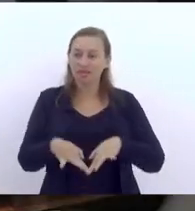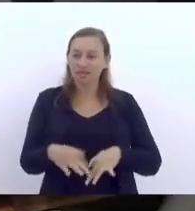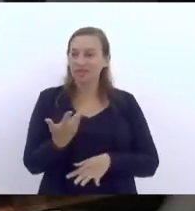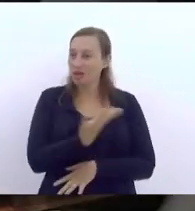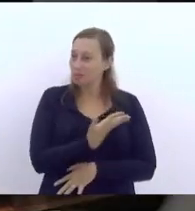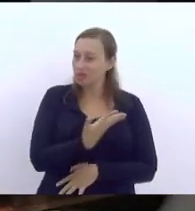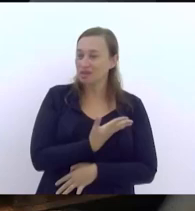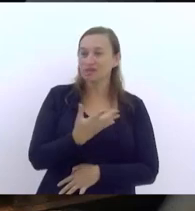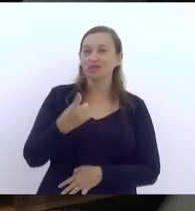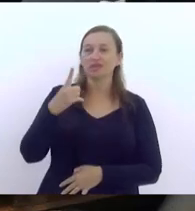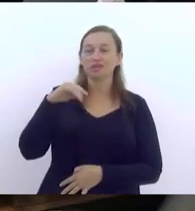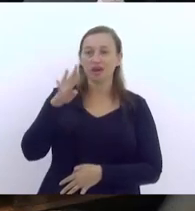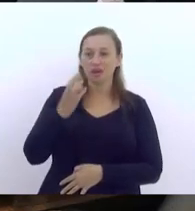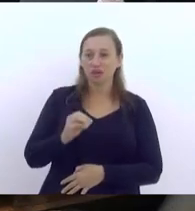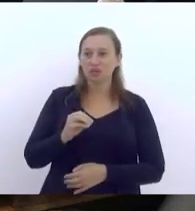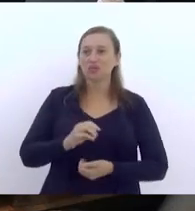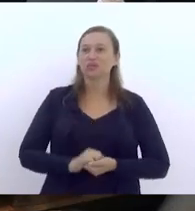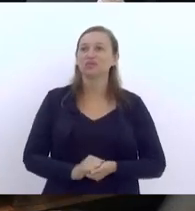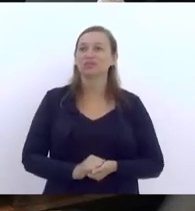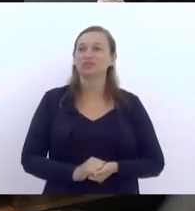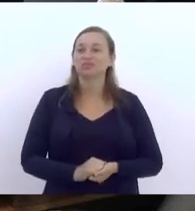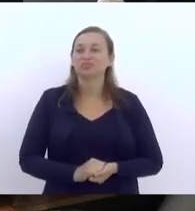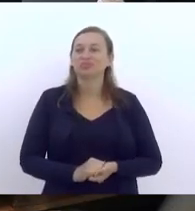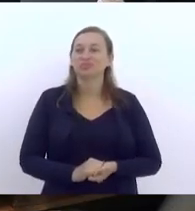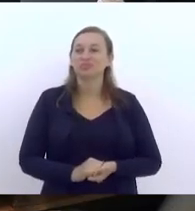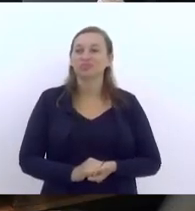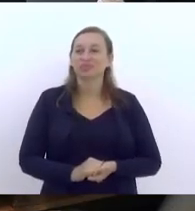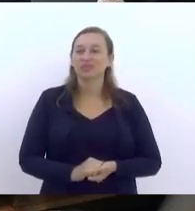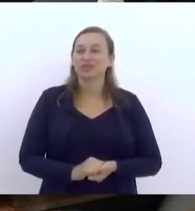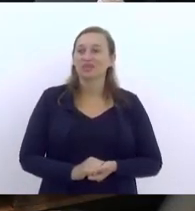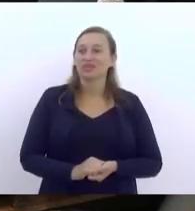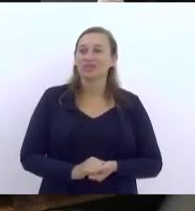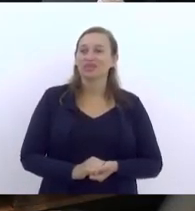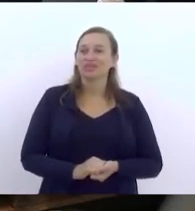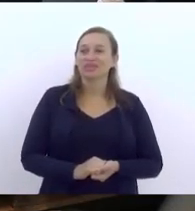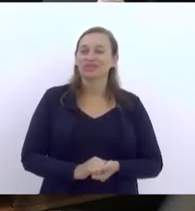amigo deputado Gualberto, para concluir, porque uma lista senão de deputados para professor... falar.